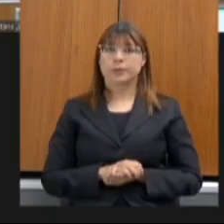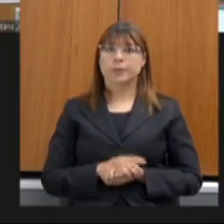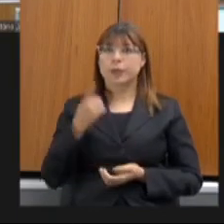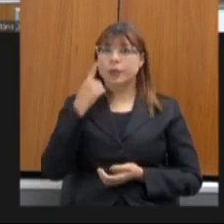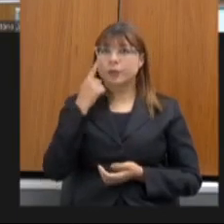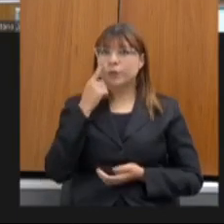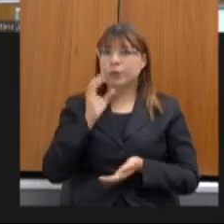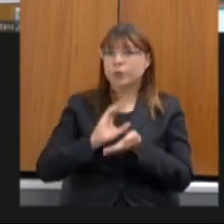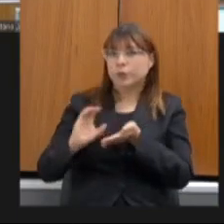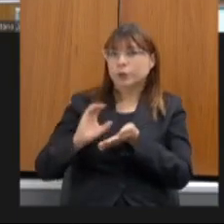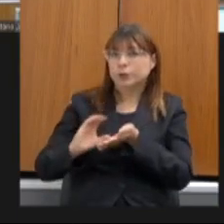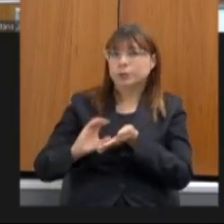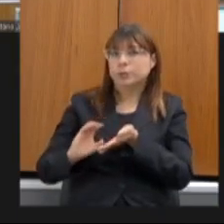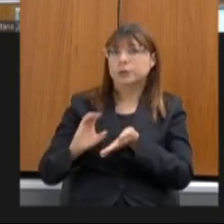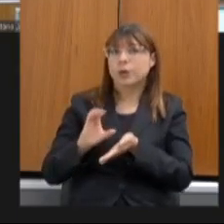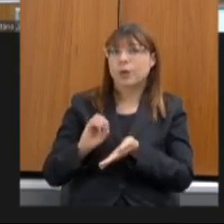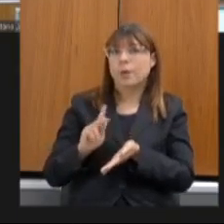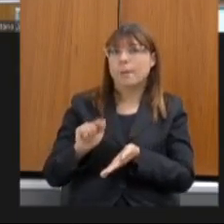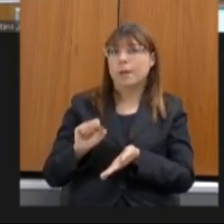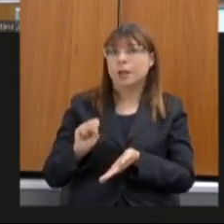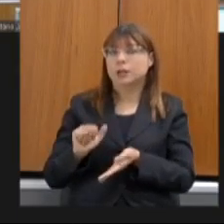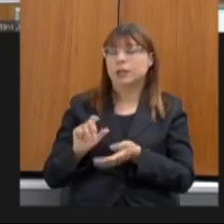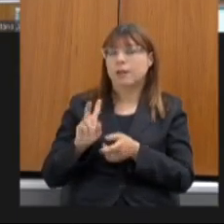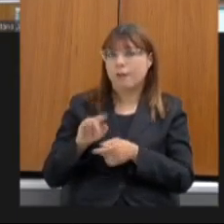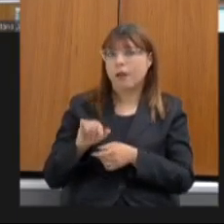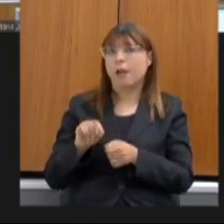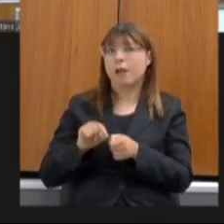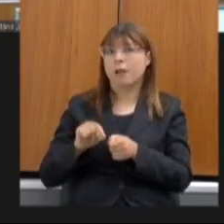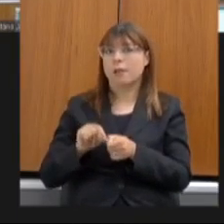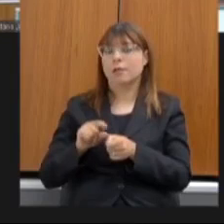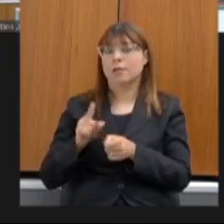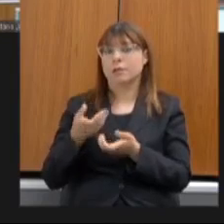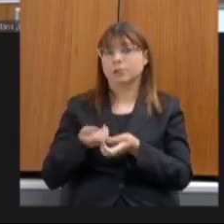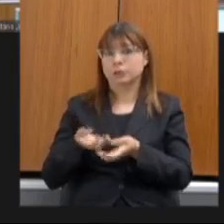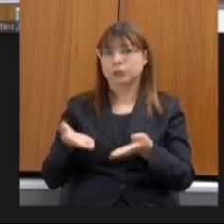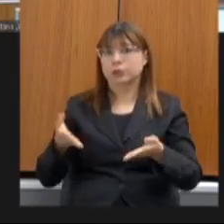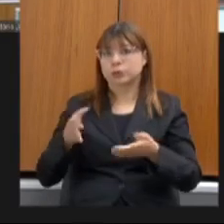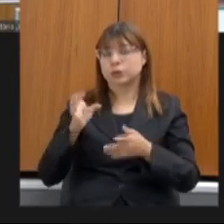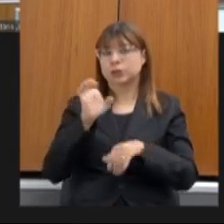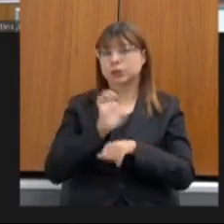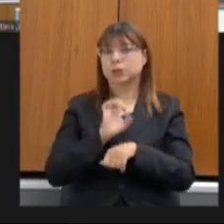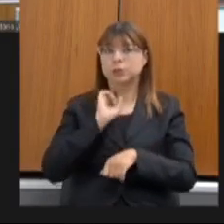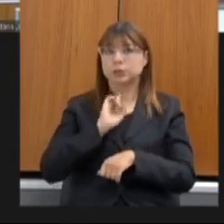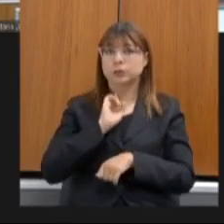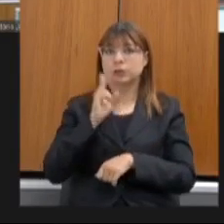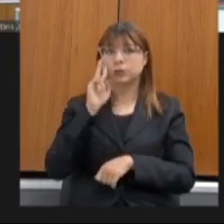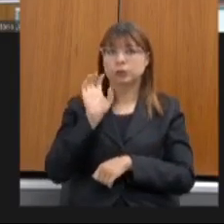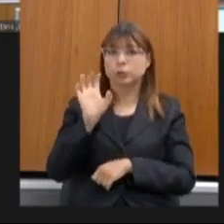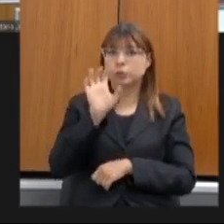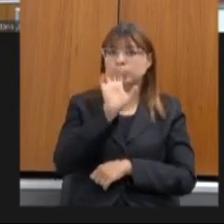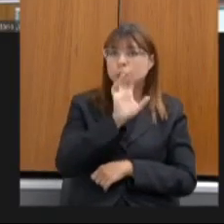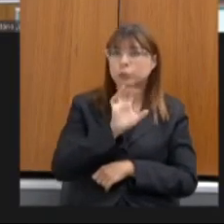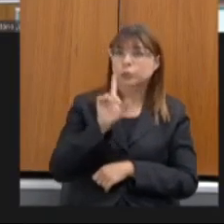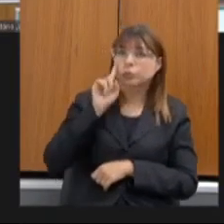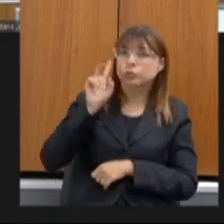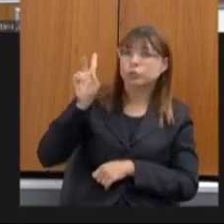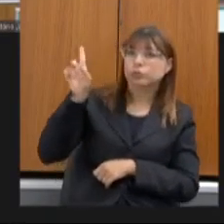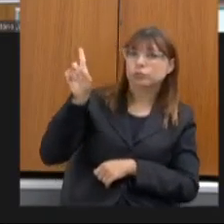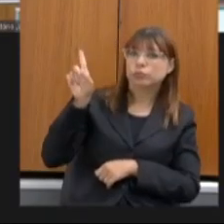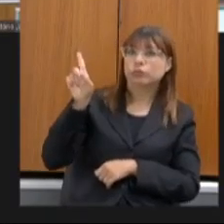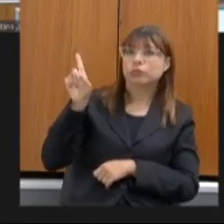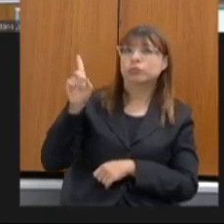dos investimentos que a COPASA vai fazer em todo estado né nas respectivas regiões e totalizaram